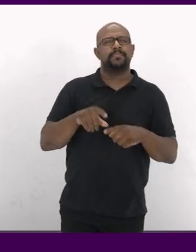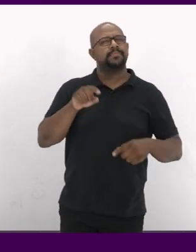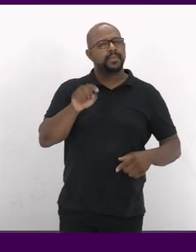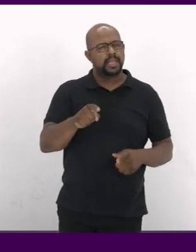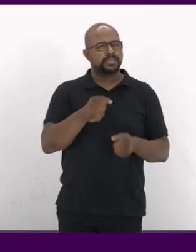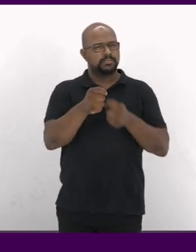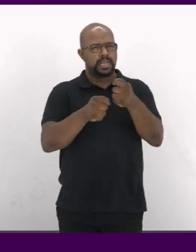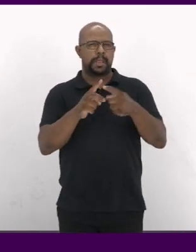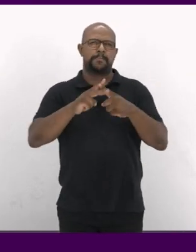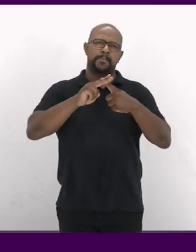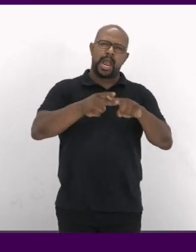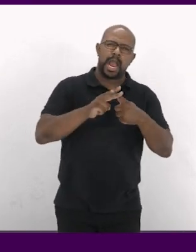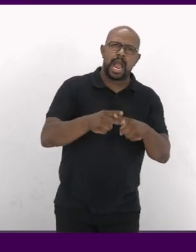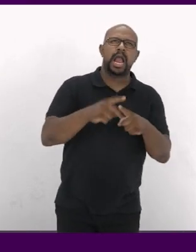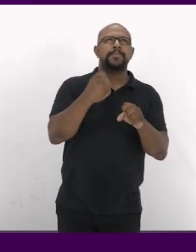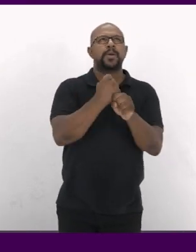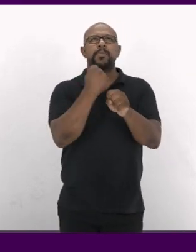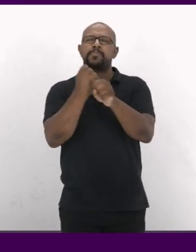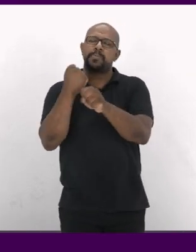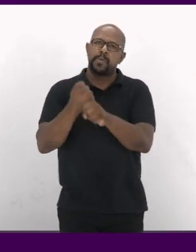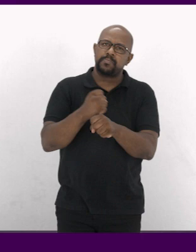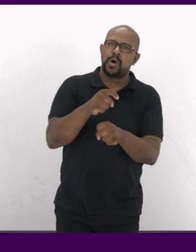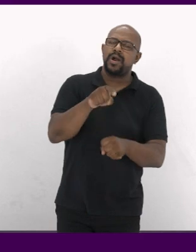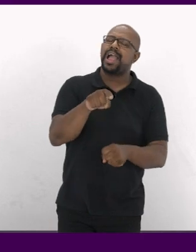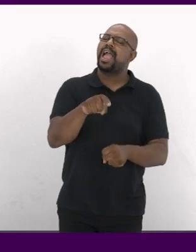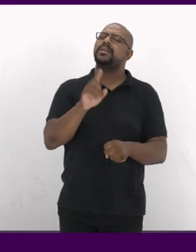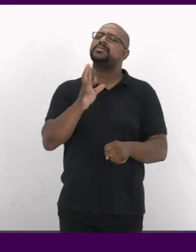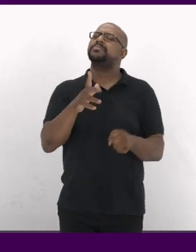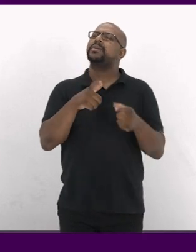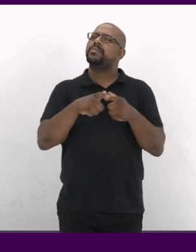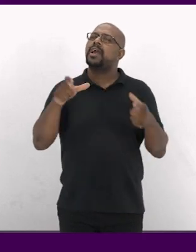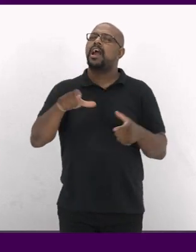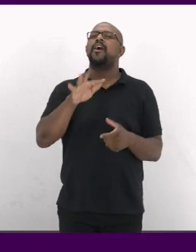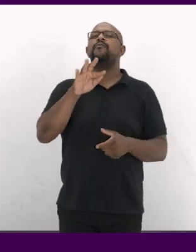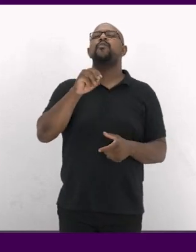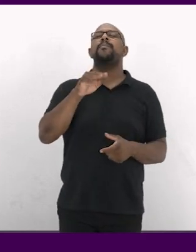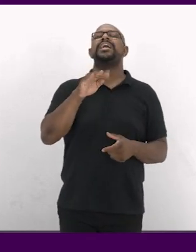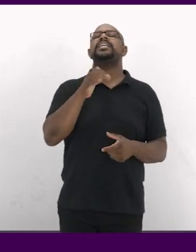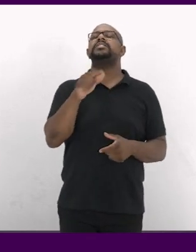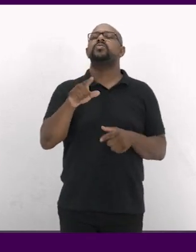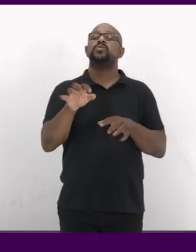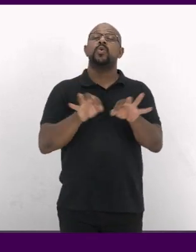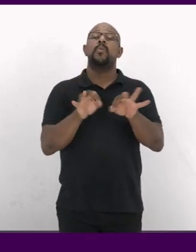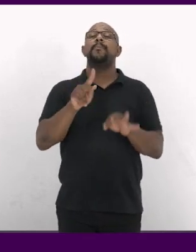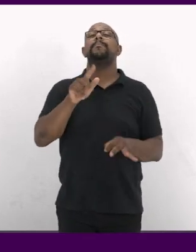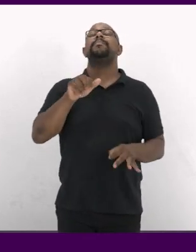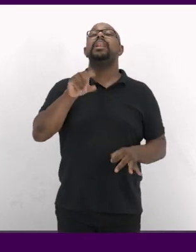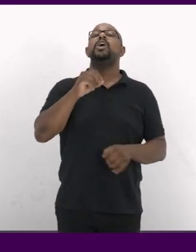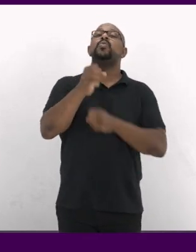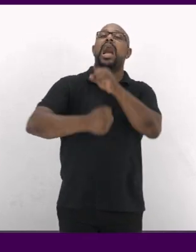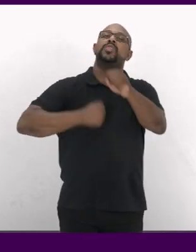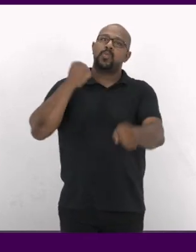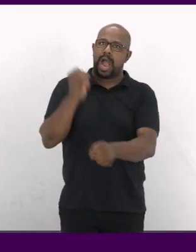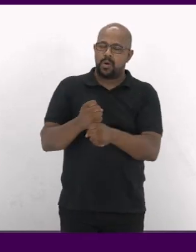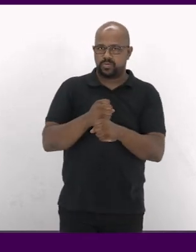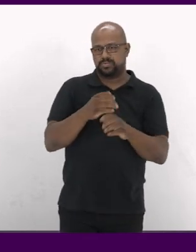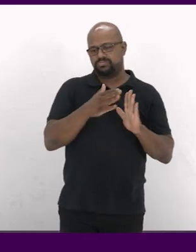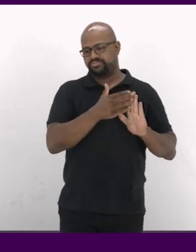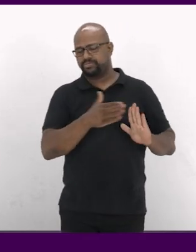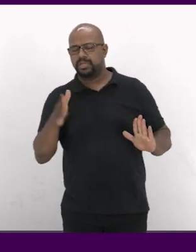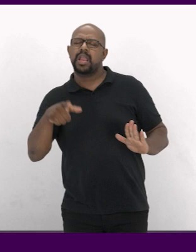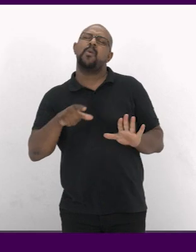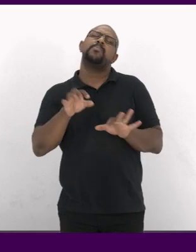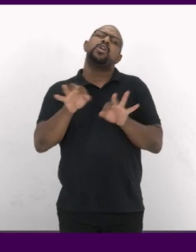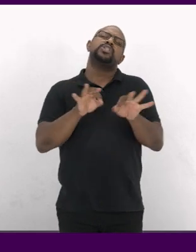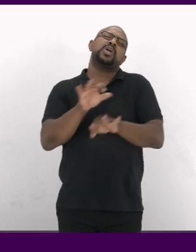Esses casos de custeio e manutenção do equipamento cultural costumam ser feitos por meio da formatação de um plano anual, que funciona mais